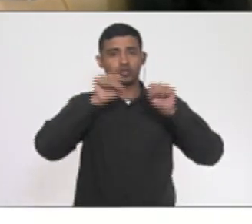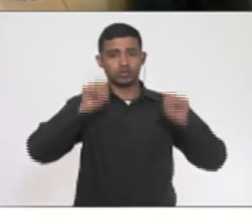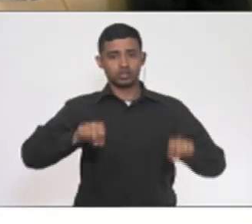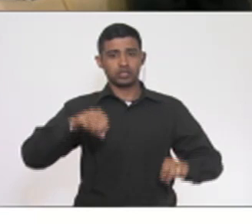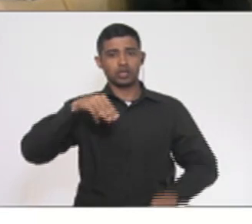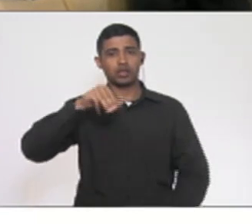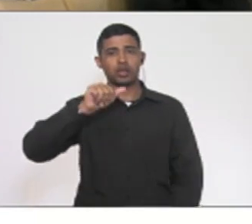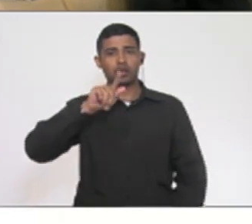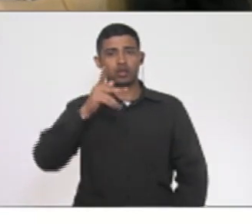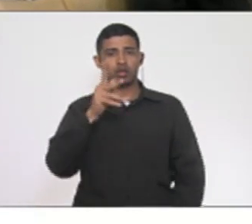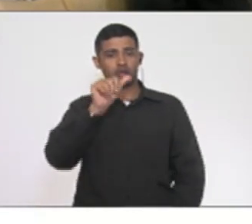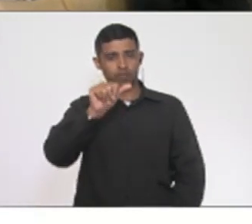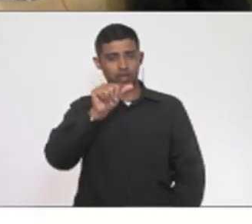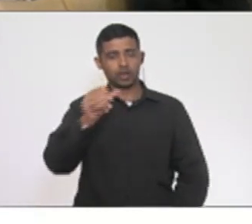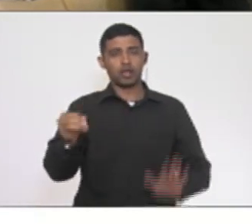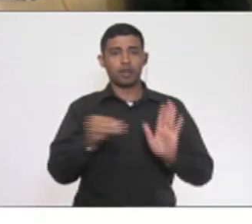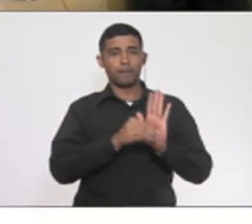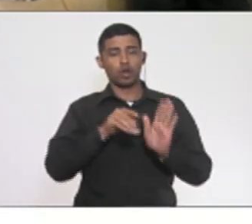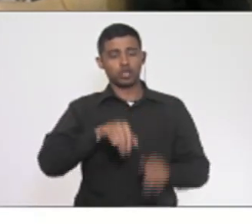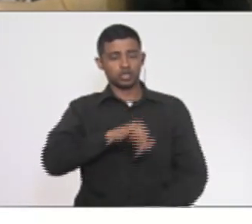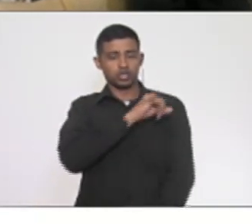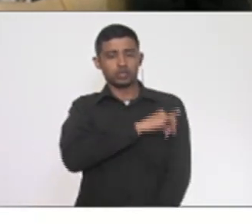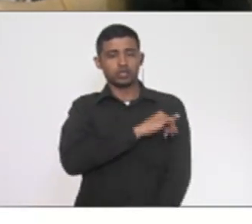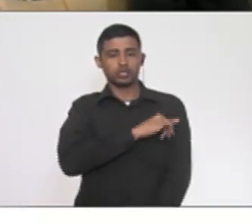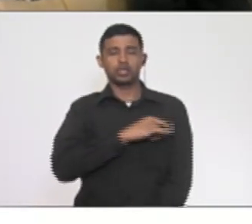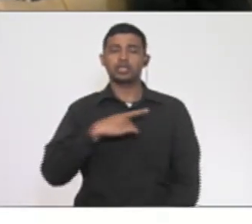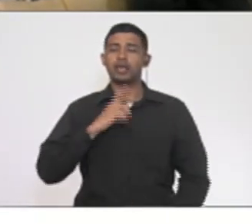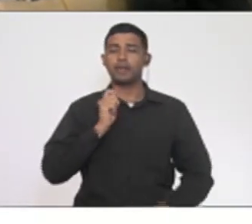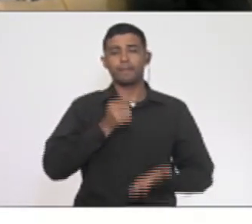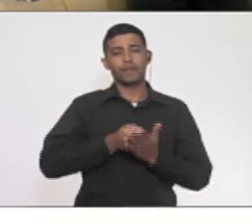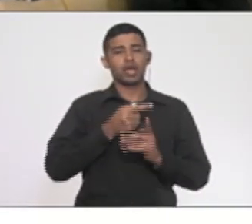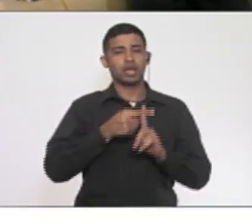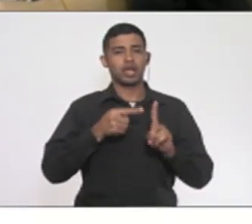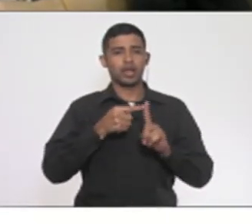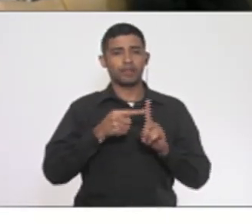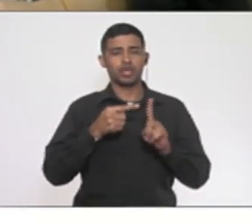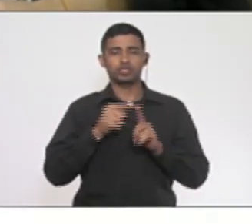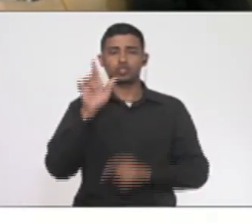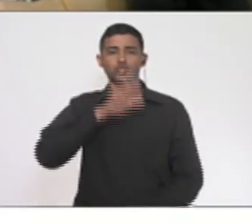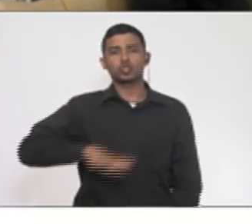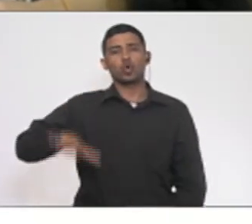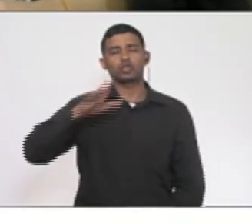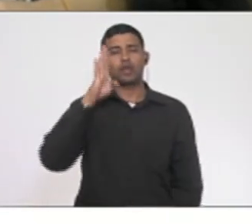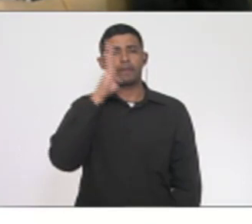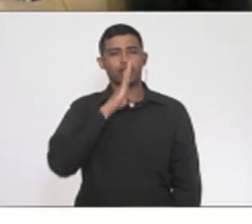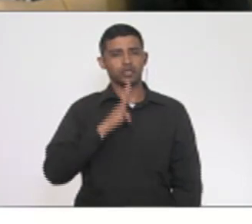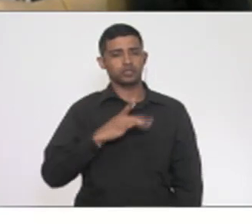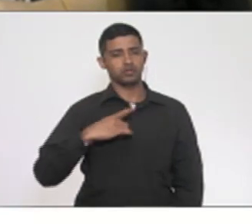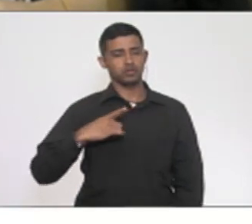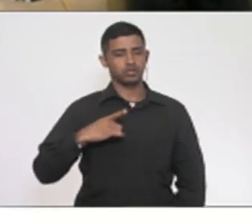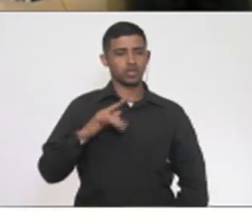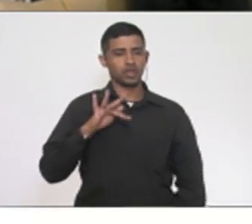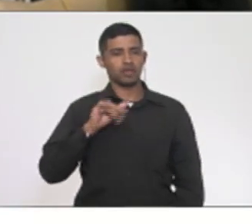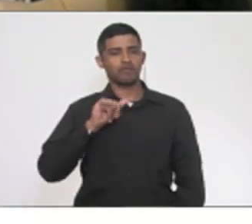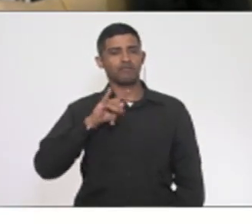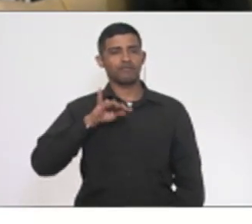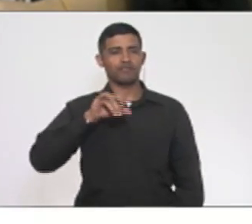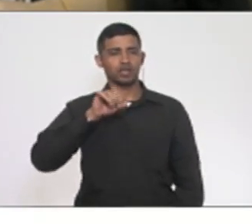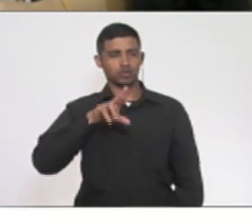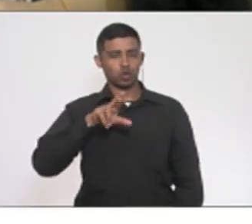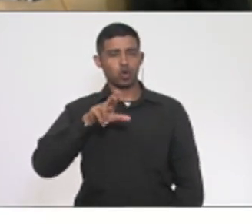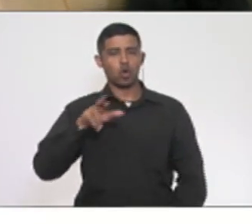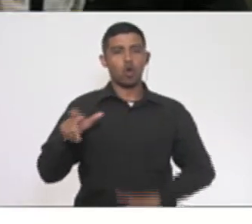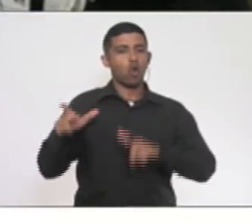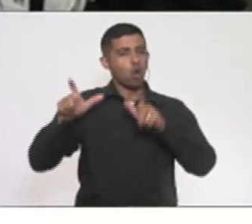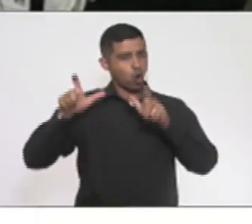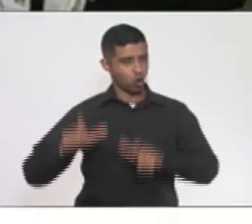que atende o Estado do Rio, porque hoje em dia ela paga uma média, que é a média de todo o Brasil, e vai ter um fator locacional, que o gás